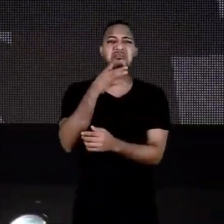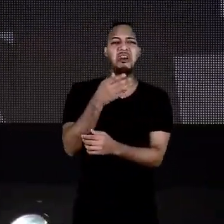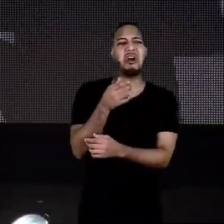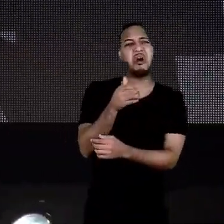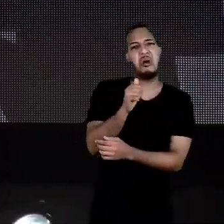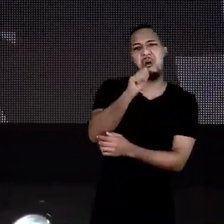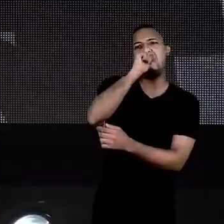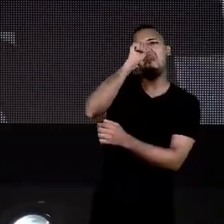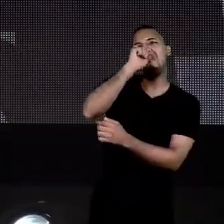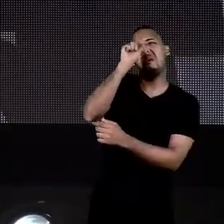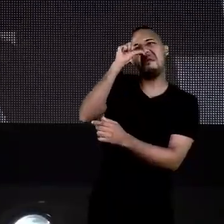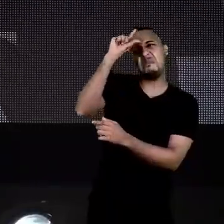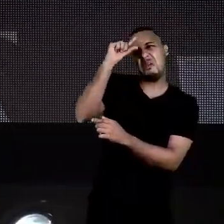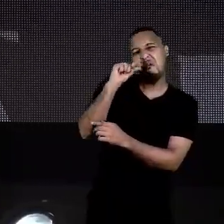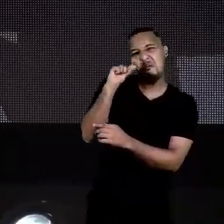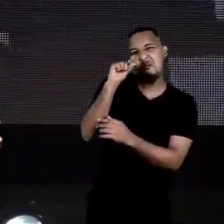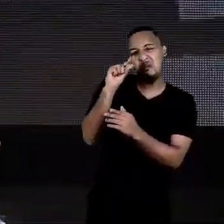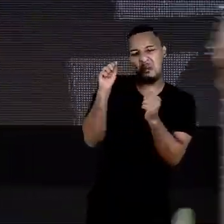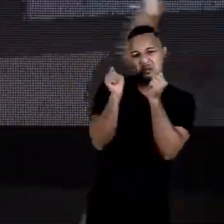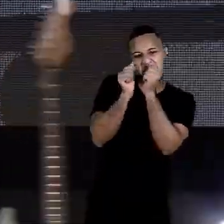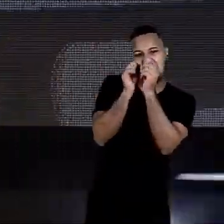pastor? É um dedo.